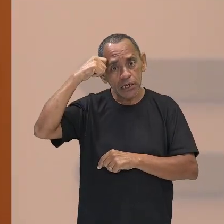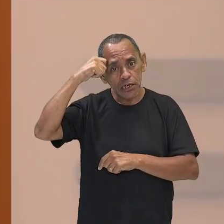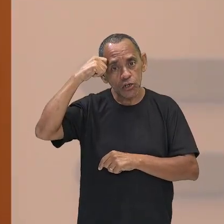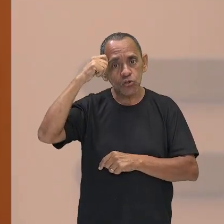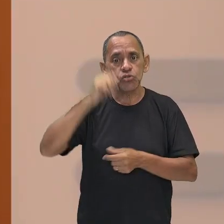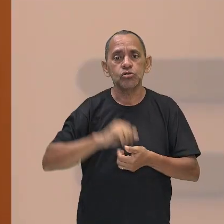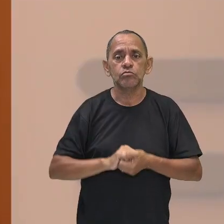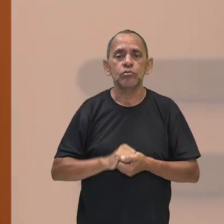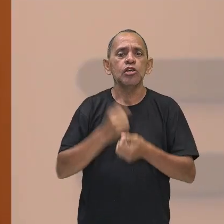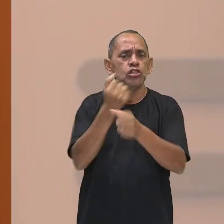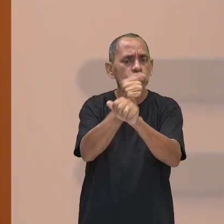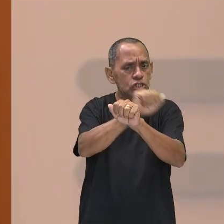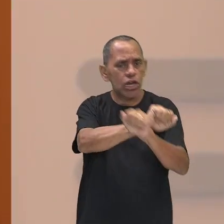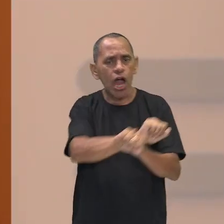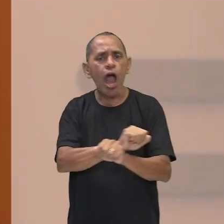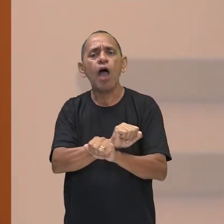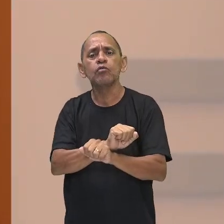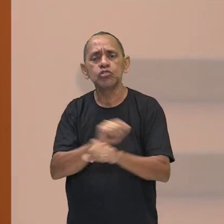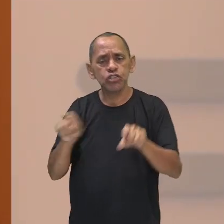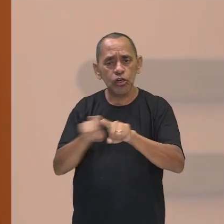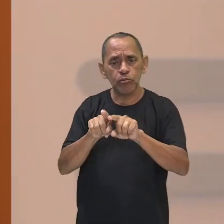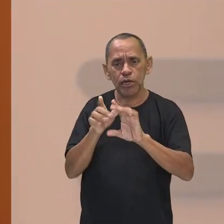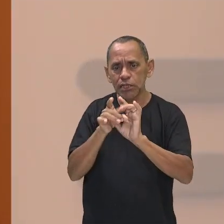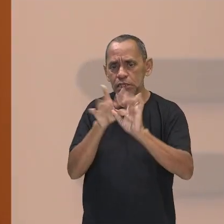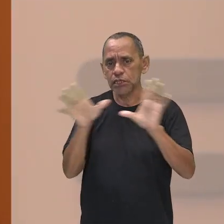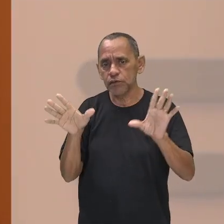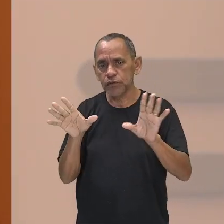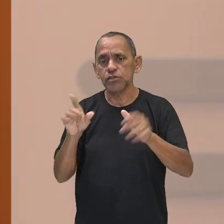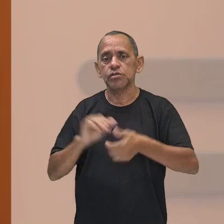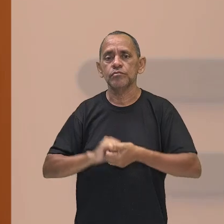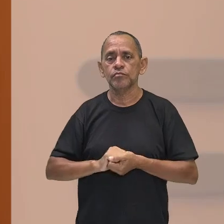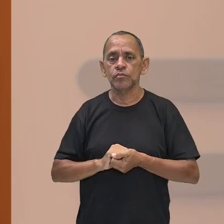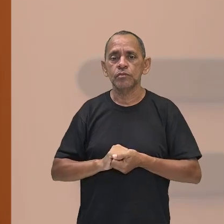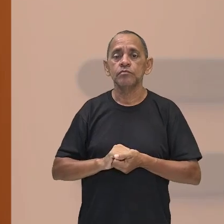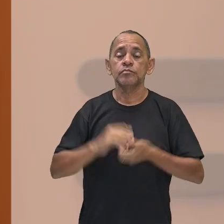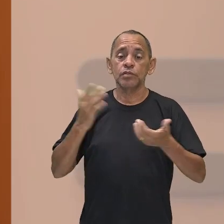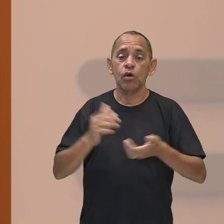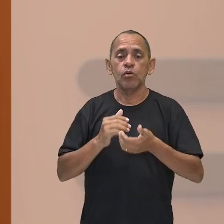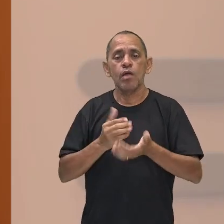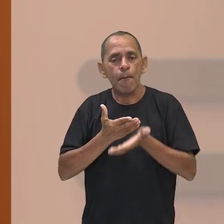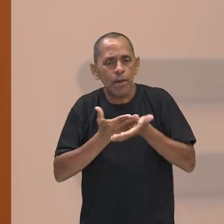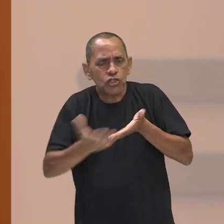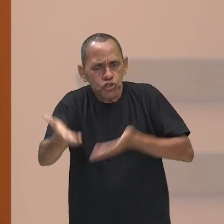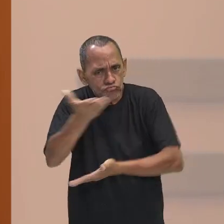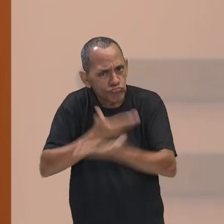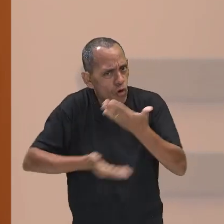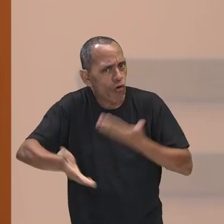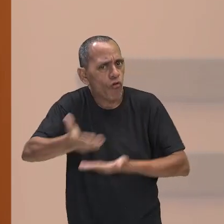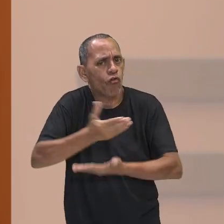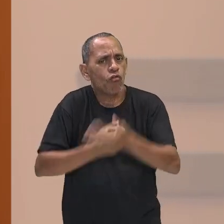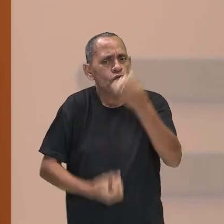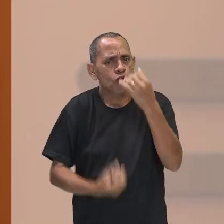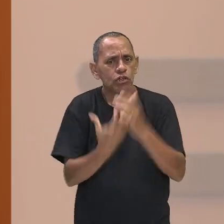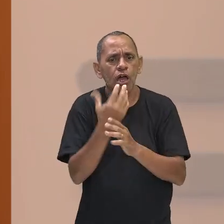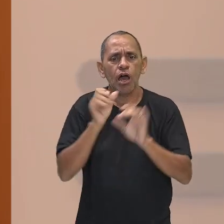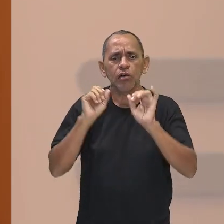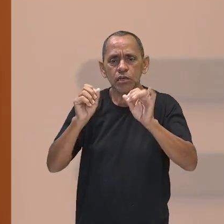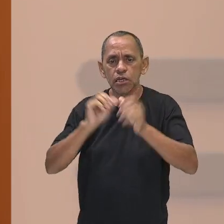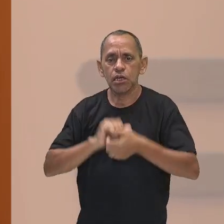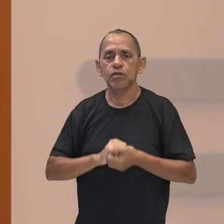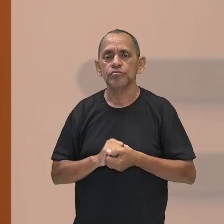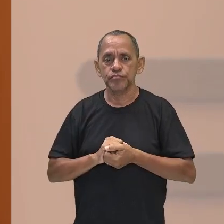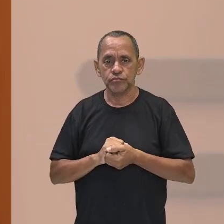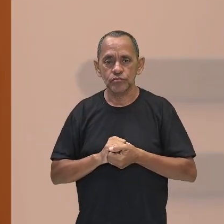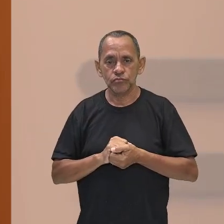tanto escravizados como negros libertos, tá, gente? E a gente vê que a partir do convívio surgiu no Exército o embrião do que viria a